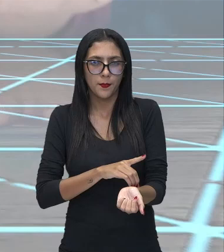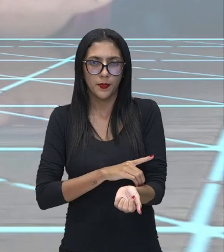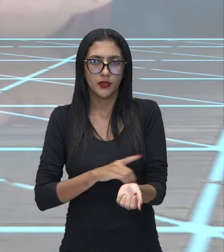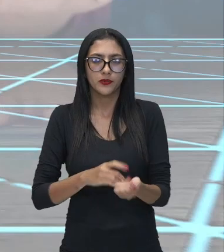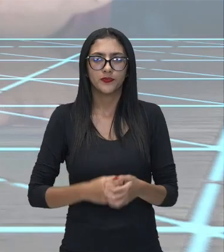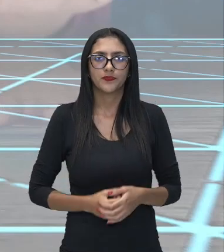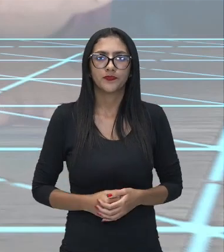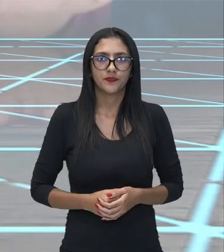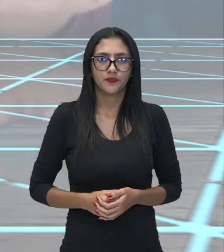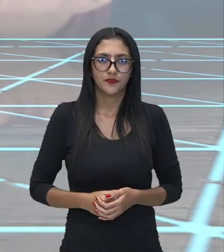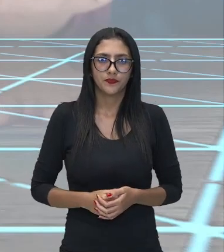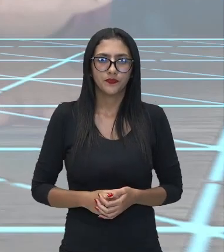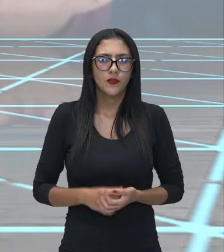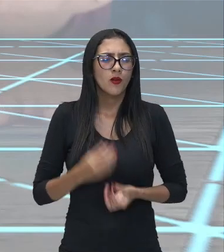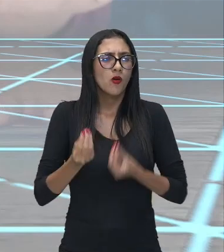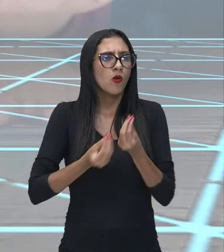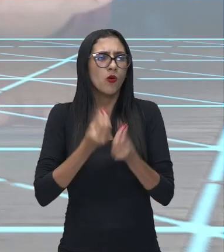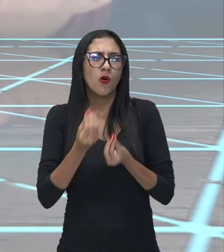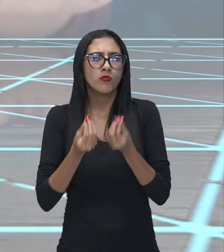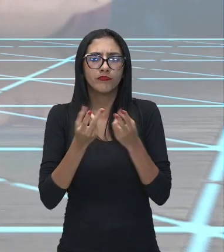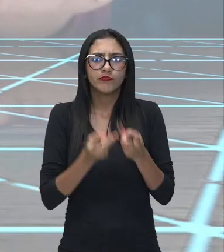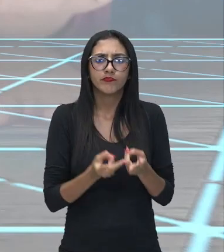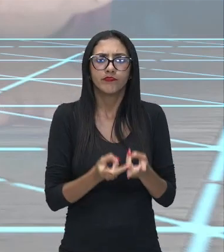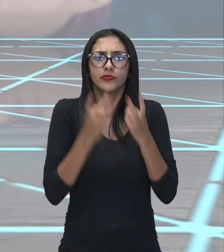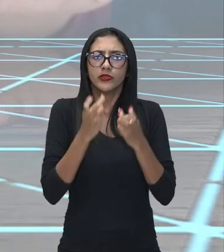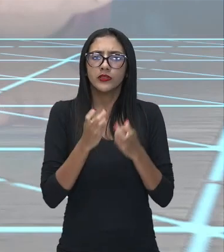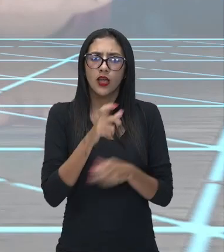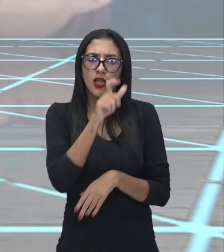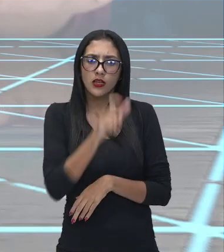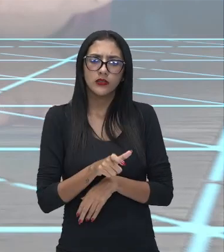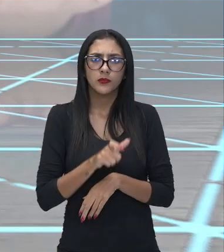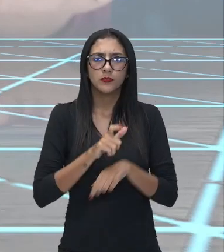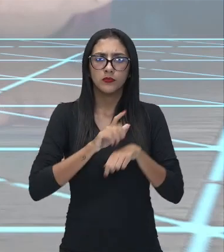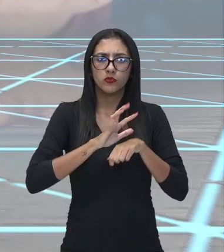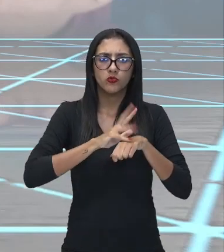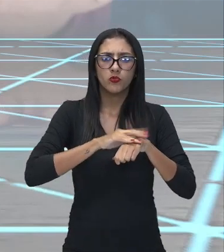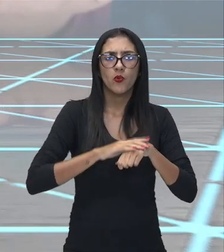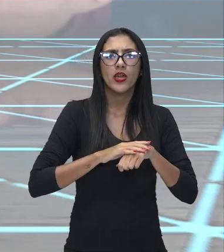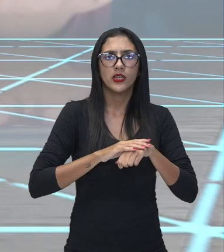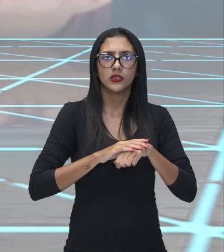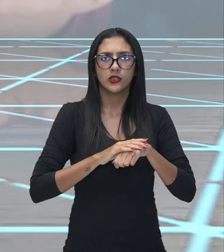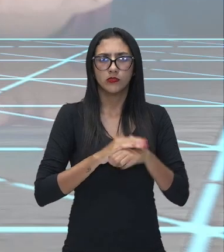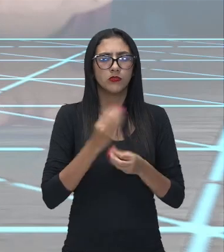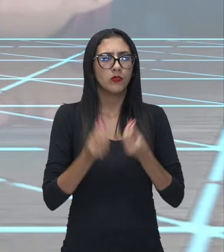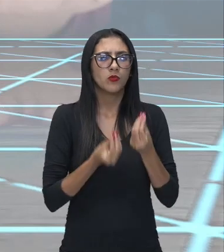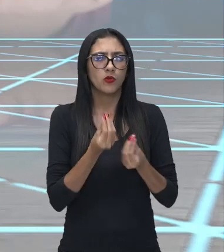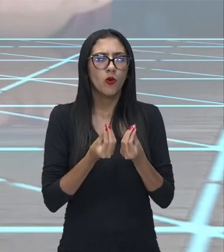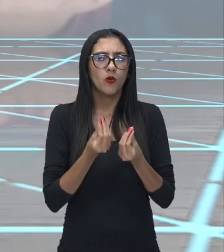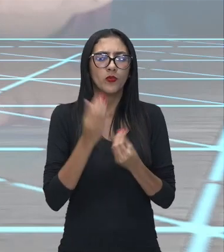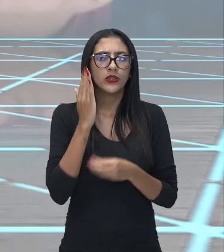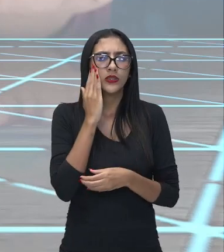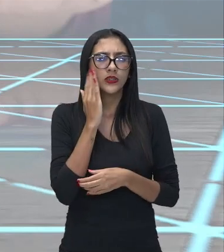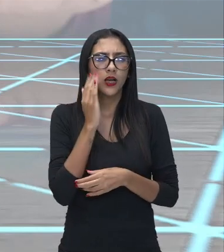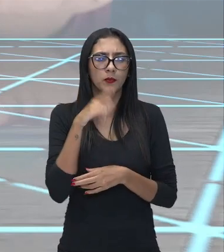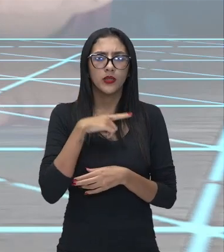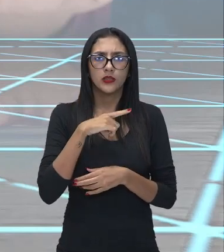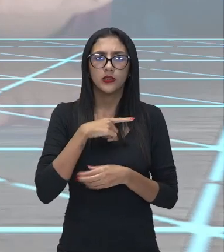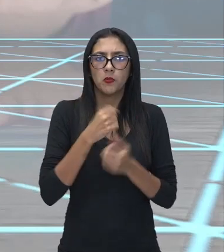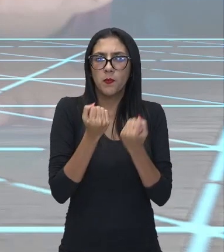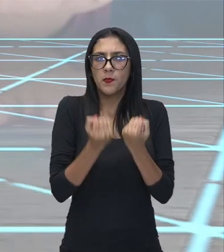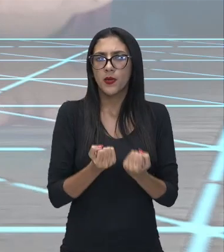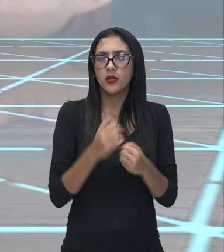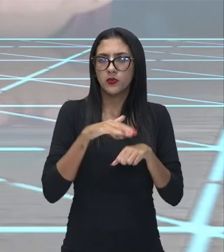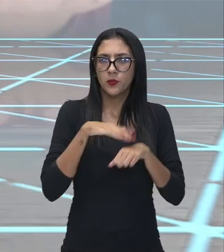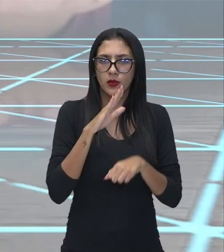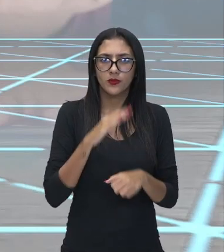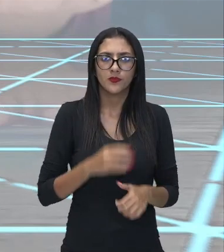que eu consigo detectar? Como é que eu preciso saber que aquele indivíduo ele está obeso, né? Ele está com sobrepeso? Para isso,